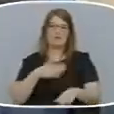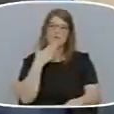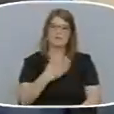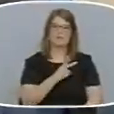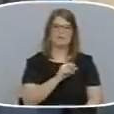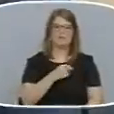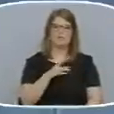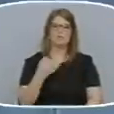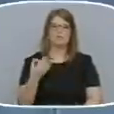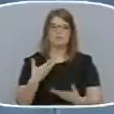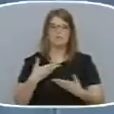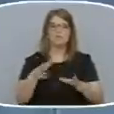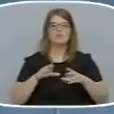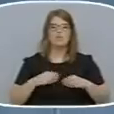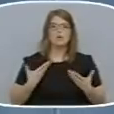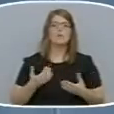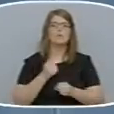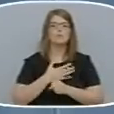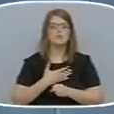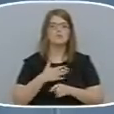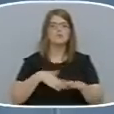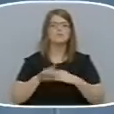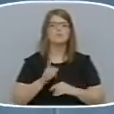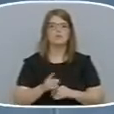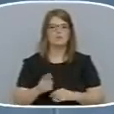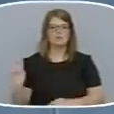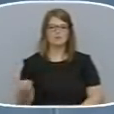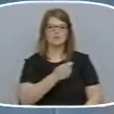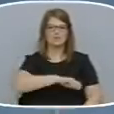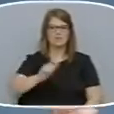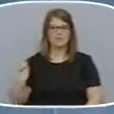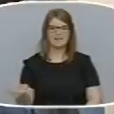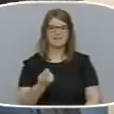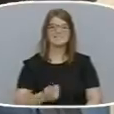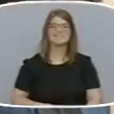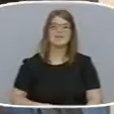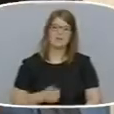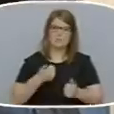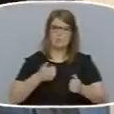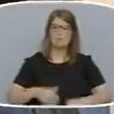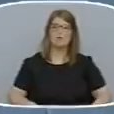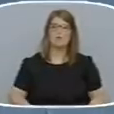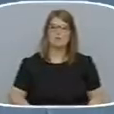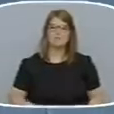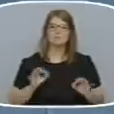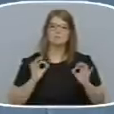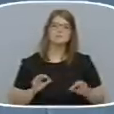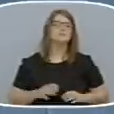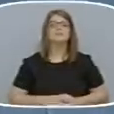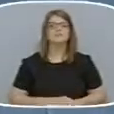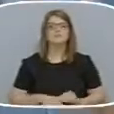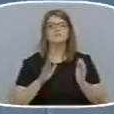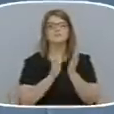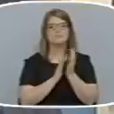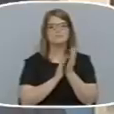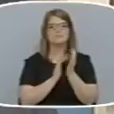teres aceitado Vítor, o nosso convite. O que é que andas a fazer, Vítor, profissionalmente? Agora ando a jogar ténis. Muito bem. Olha, está a ver tão bom. Pronto. Um grande sei abraço, que é uma salva de